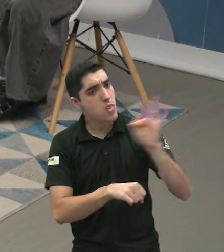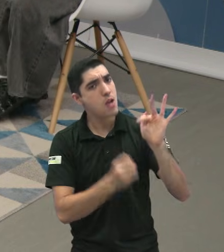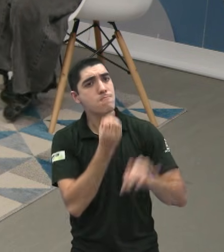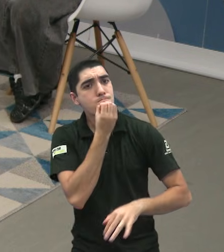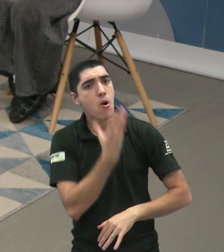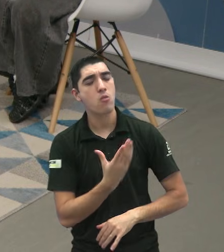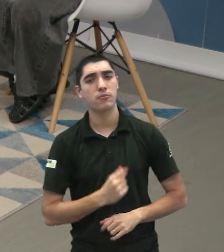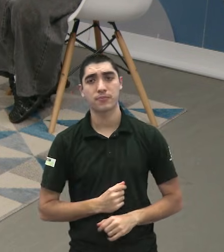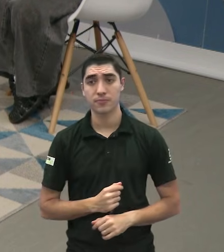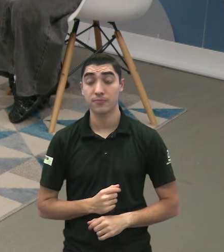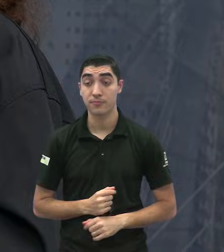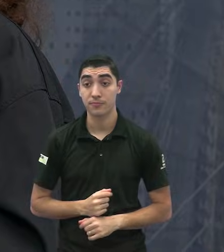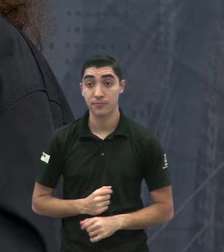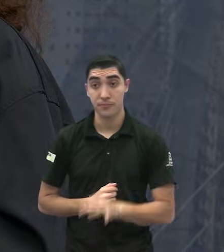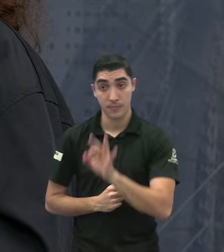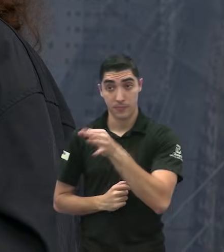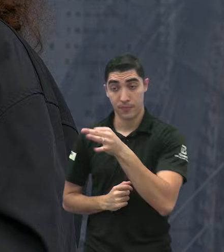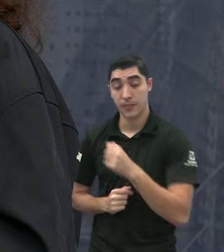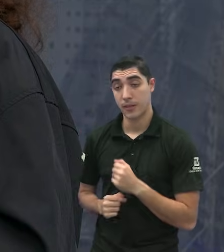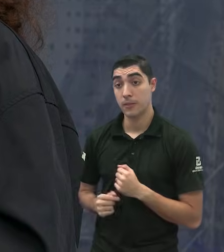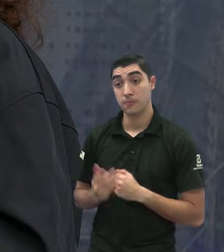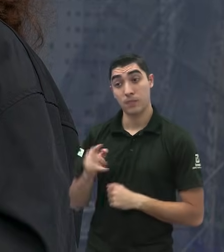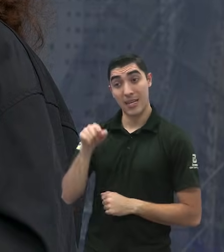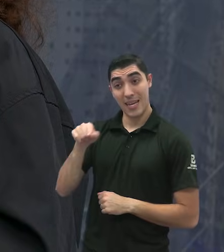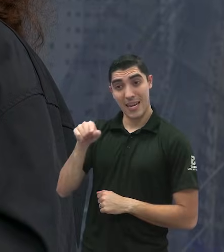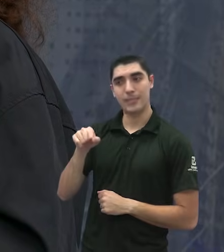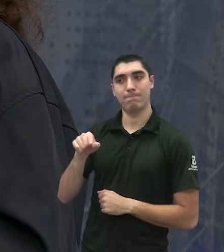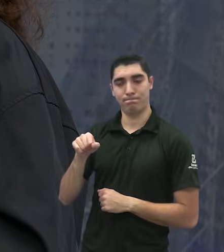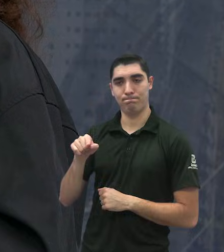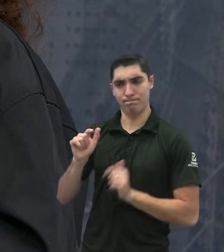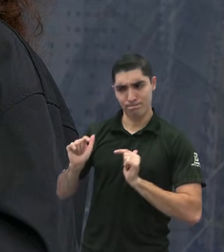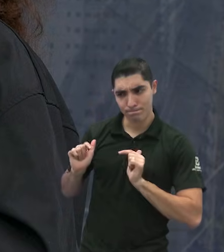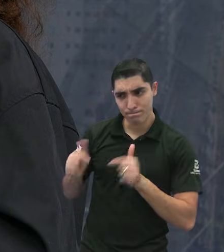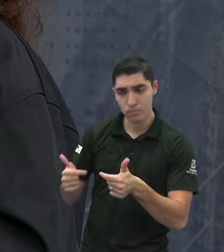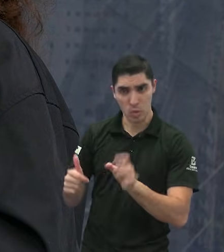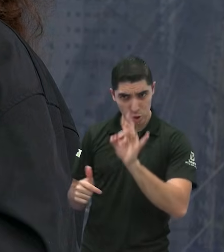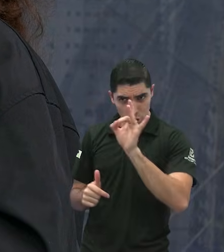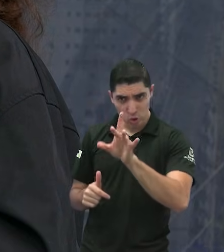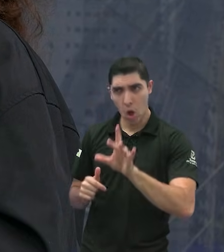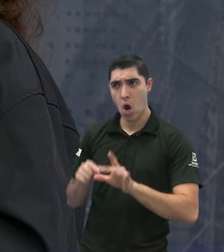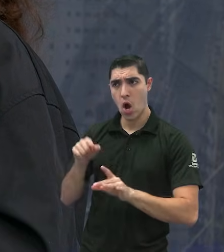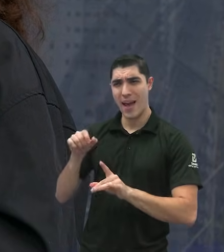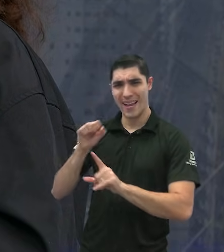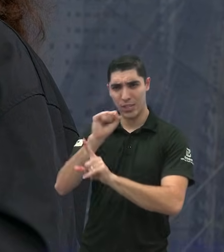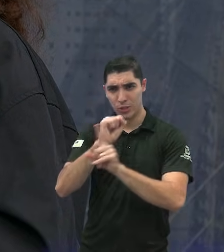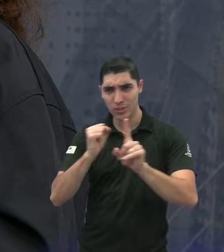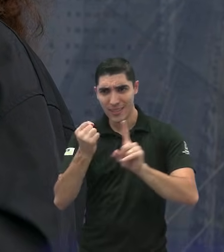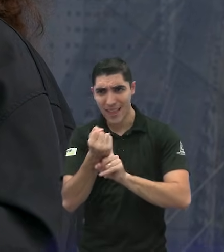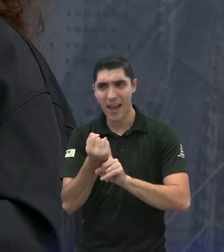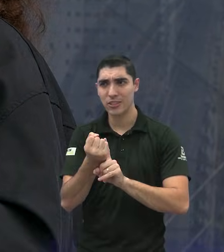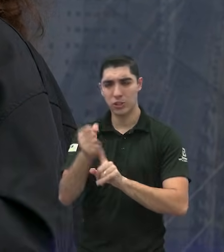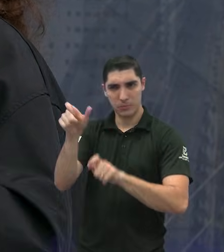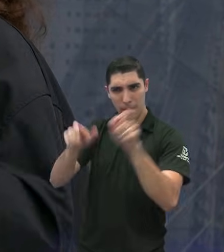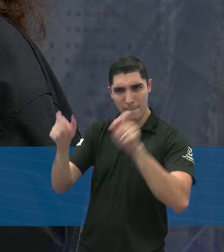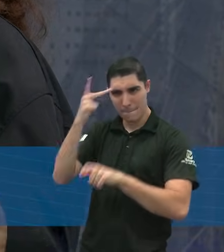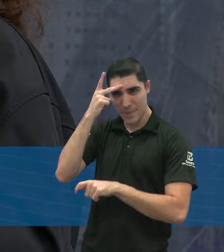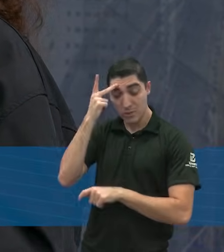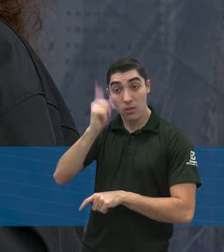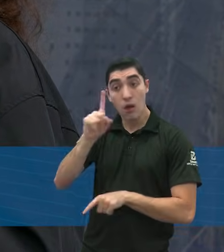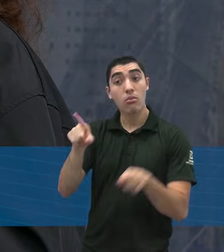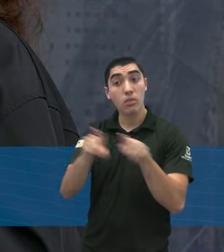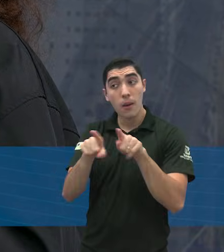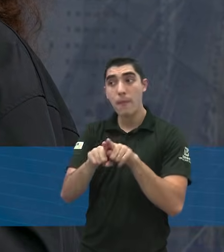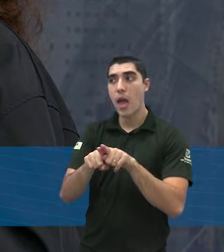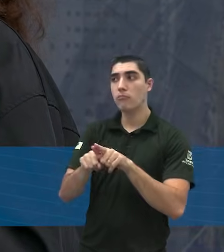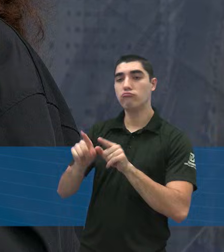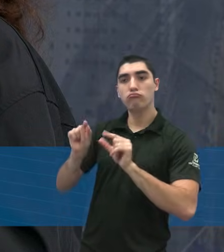possível? Certo, eu acho que isso é um trabalho muito, não só da sociedade como pessoas individuais, mas das empresas